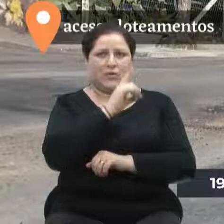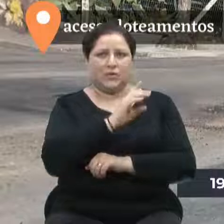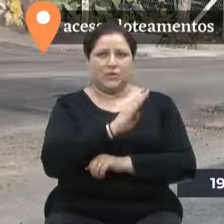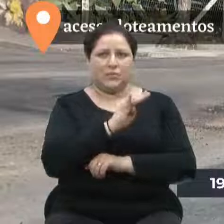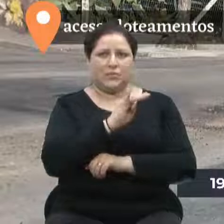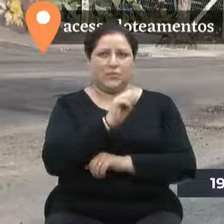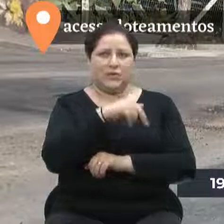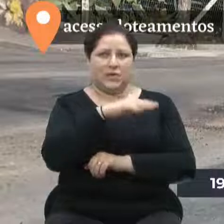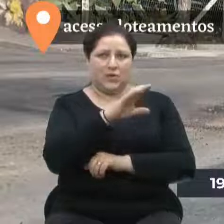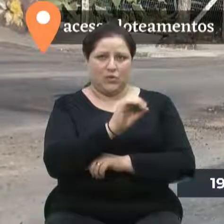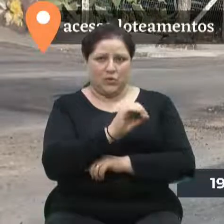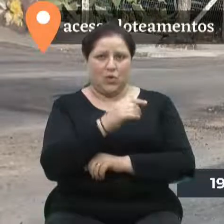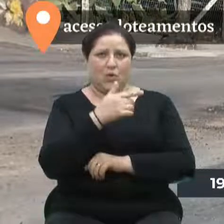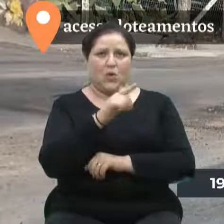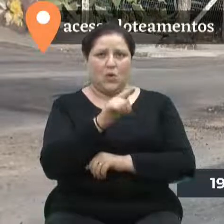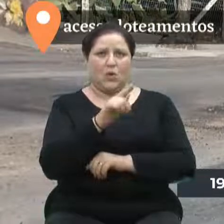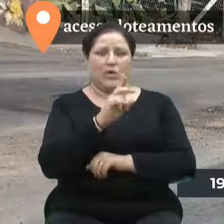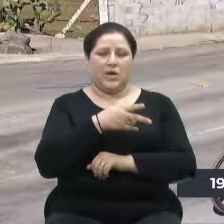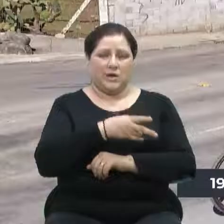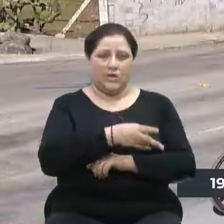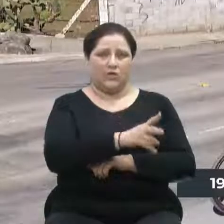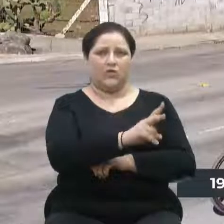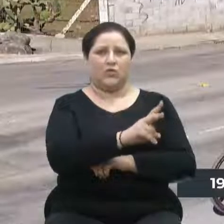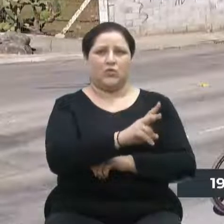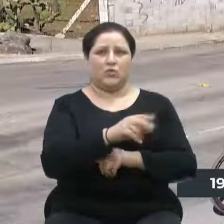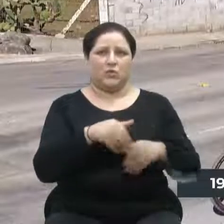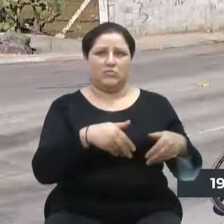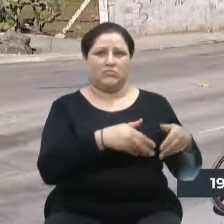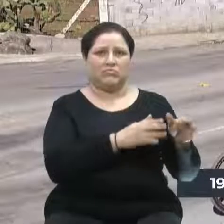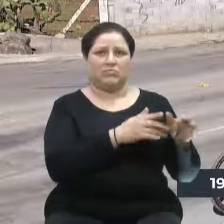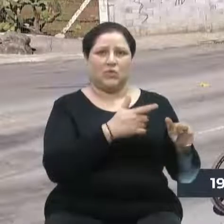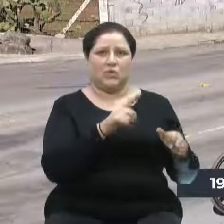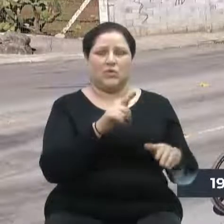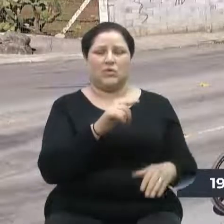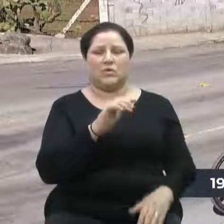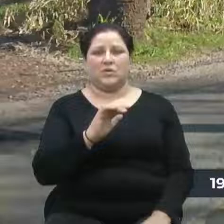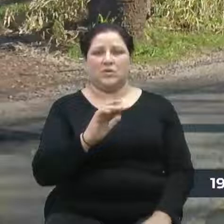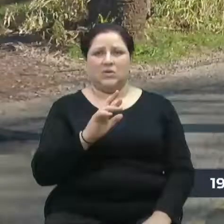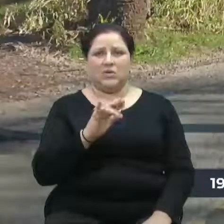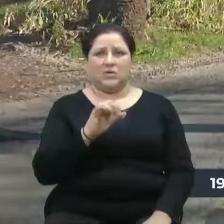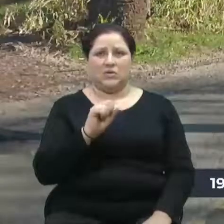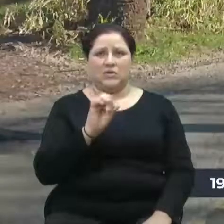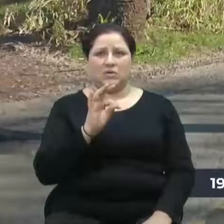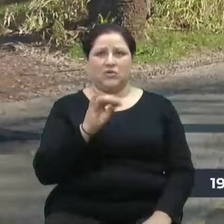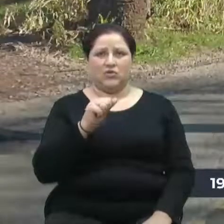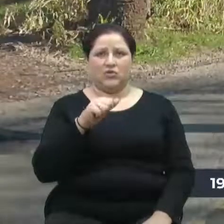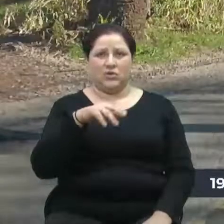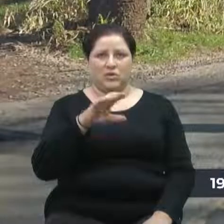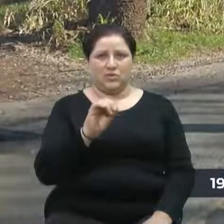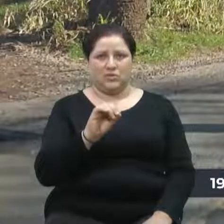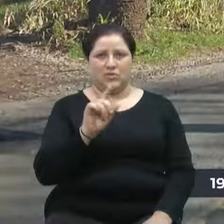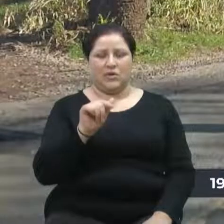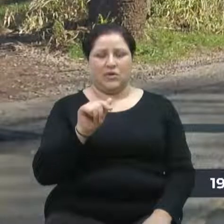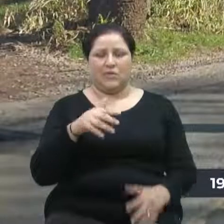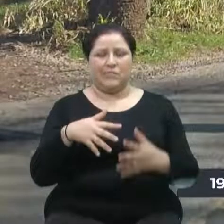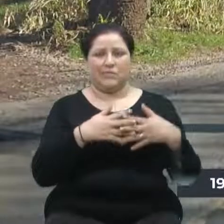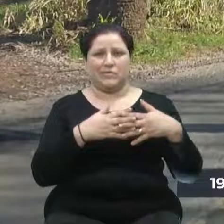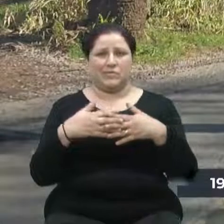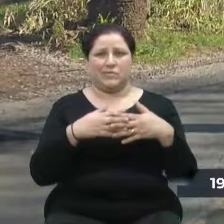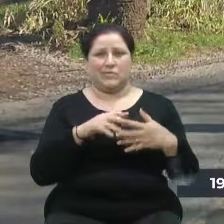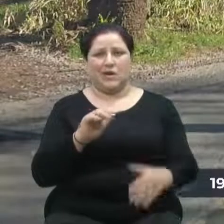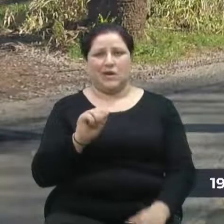sinalização que dá continuidade a Cristiano Ramos de Oliveira. É o caos. É o caos. Isso está um